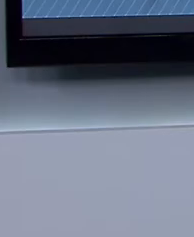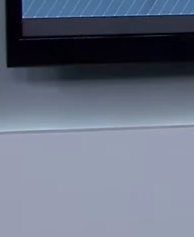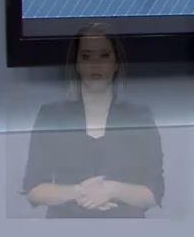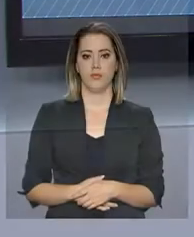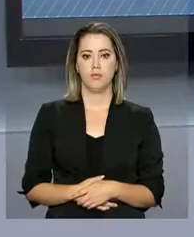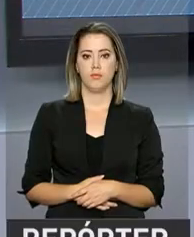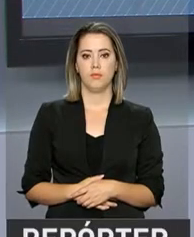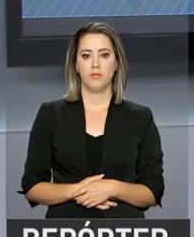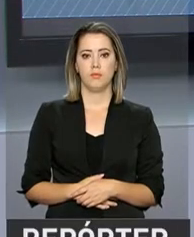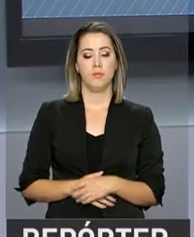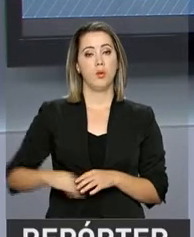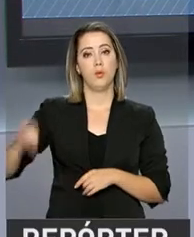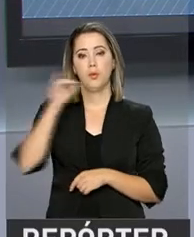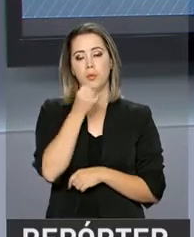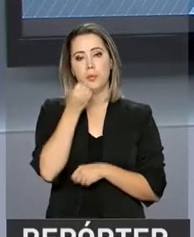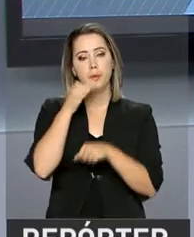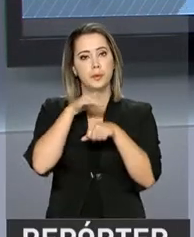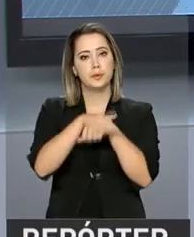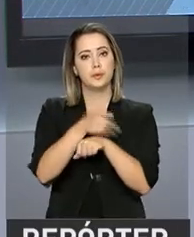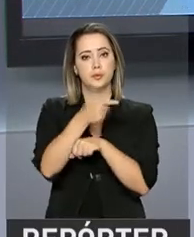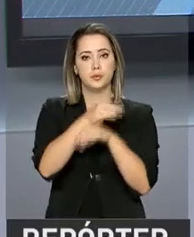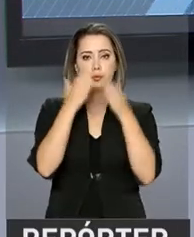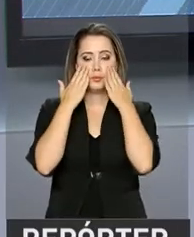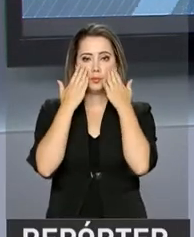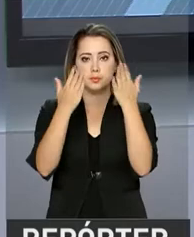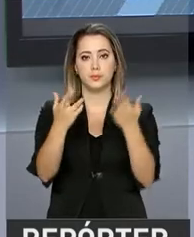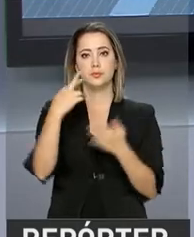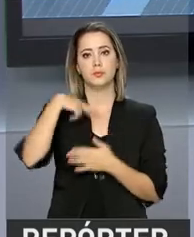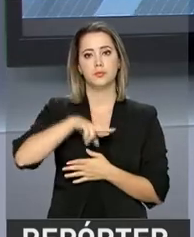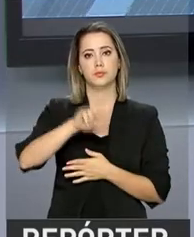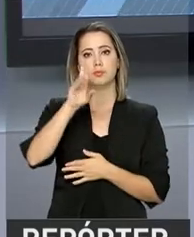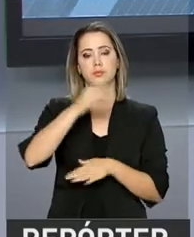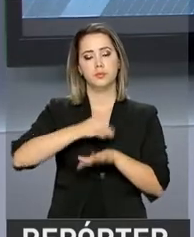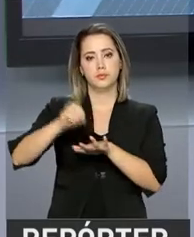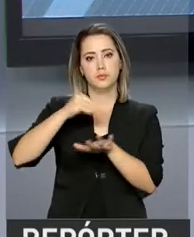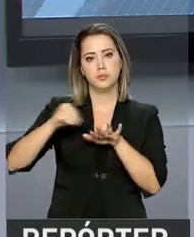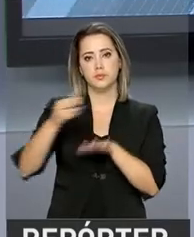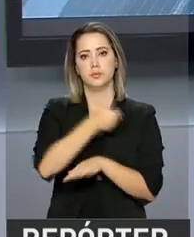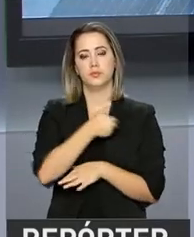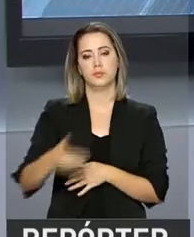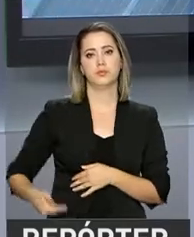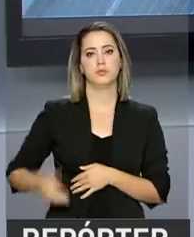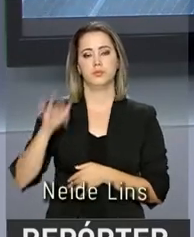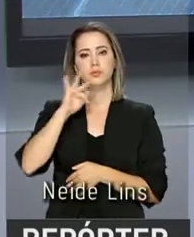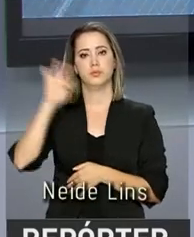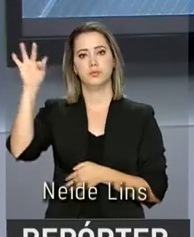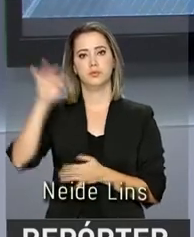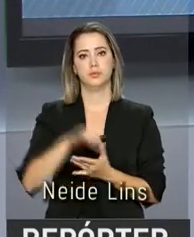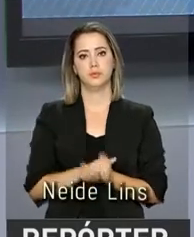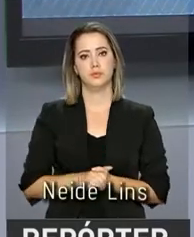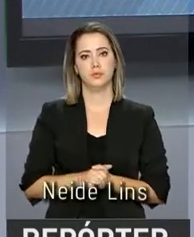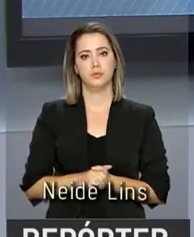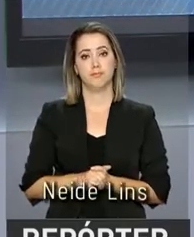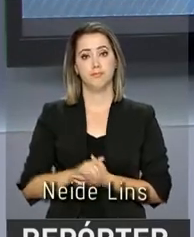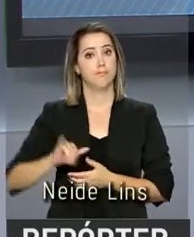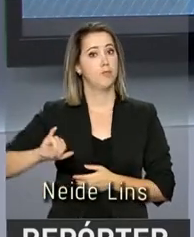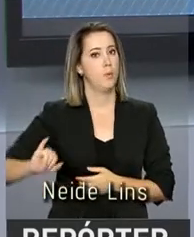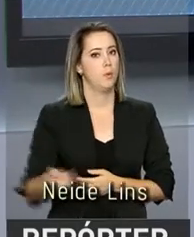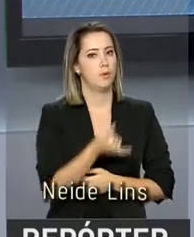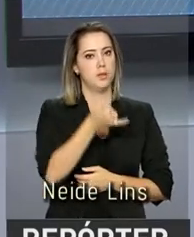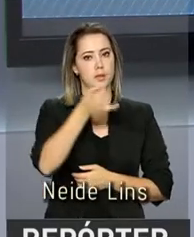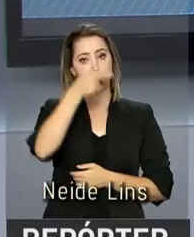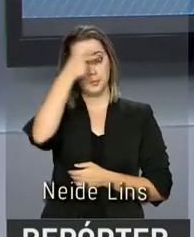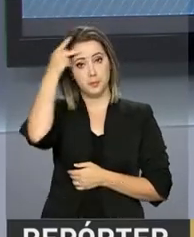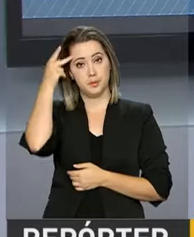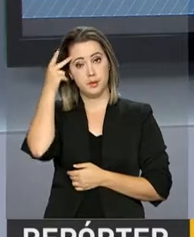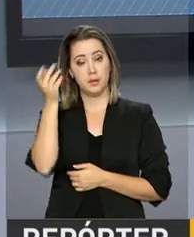olá boa noite no ar mais uma edição do repórter nbr com as notícias do governo federal uma oportunidade